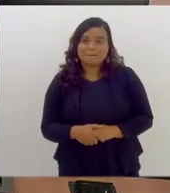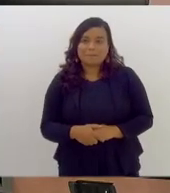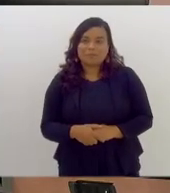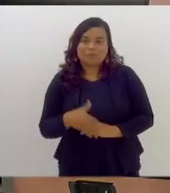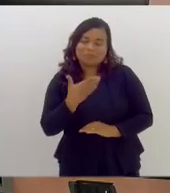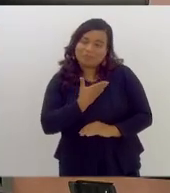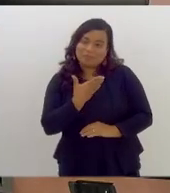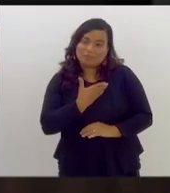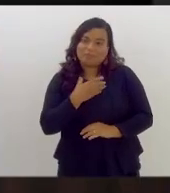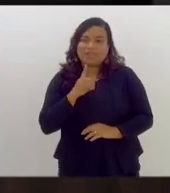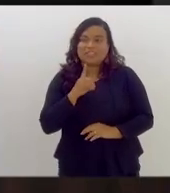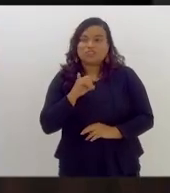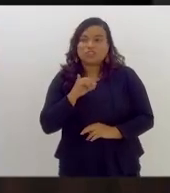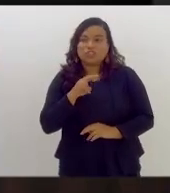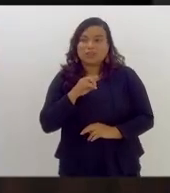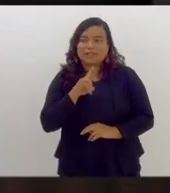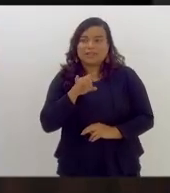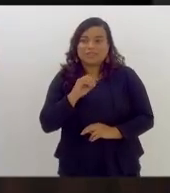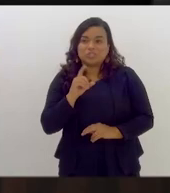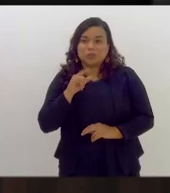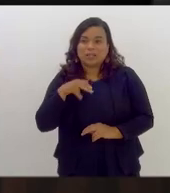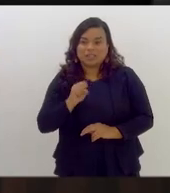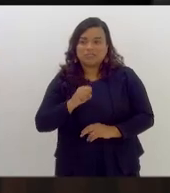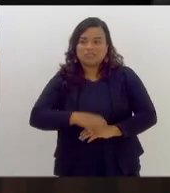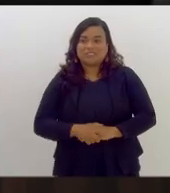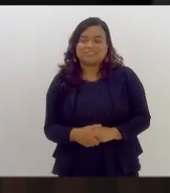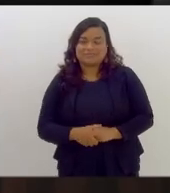nosso amigo Dionísio Lins.